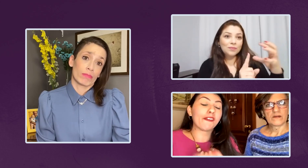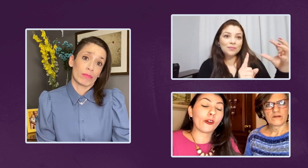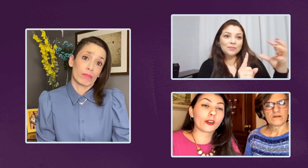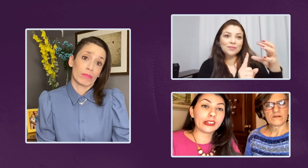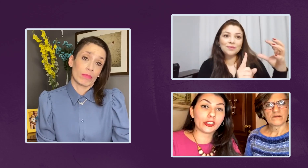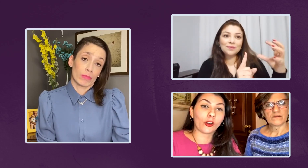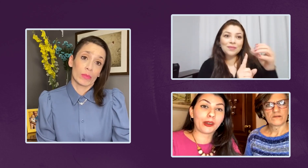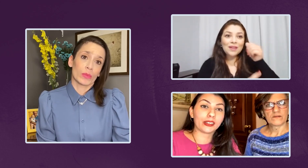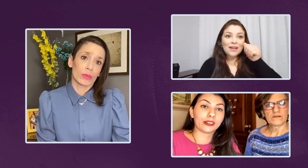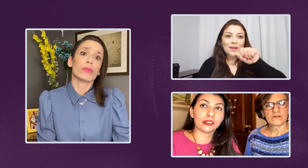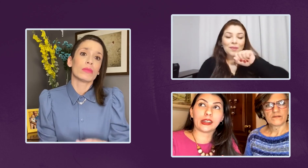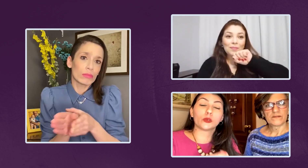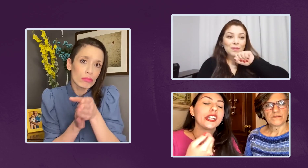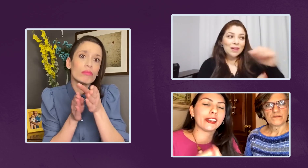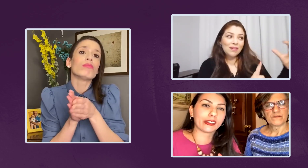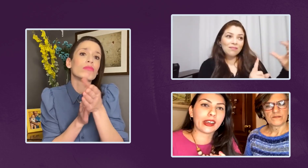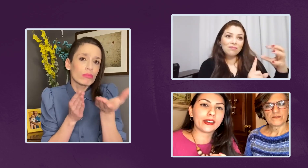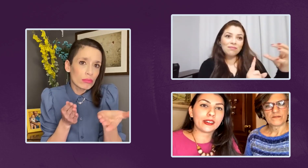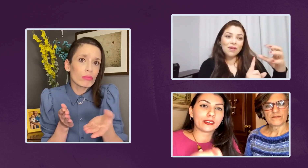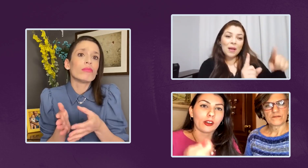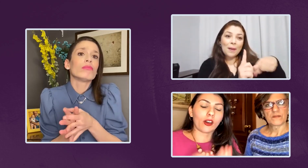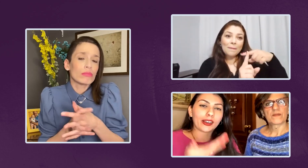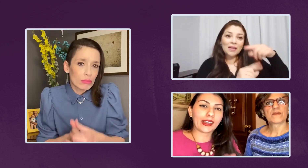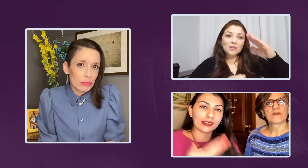Pelo que a Fono indicou para a gente, sugeriu, né?